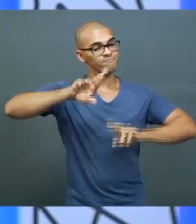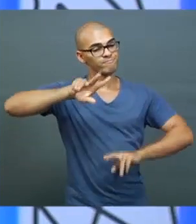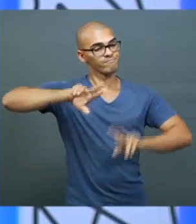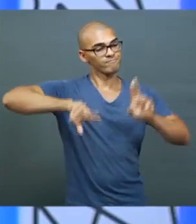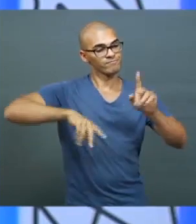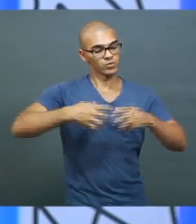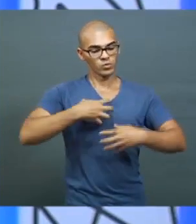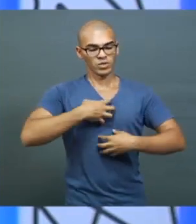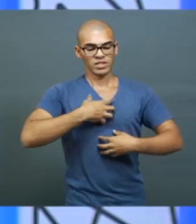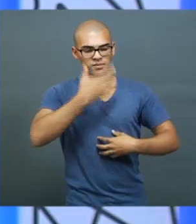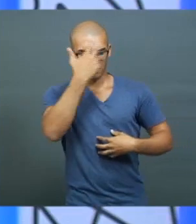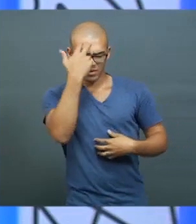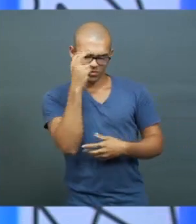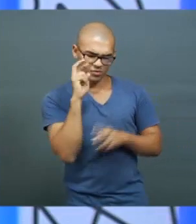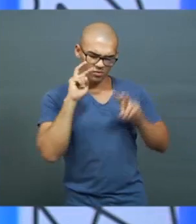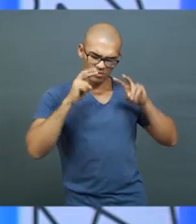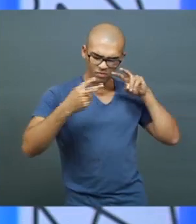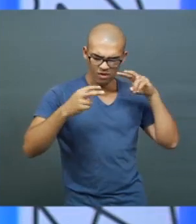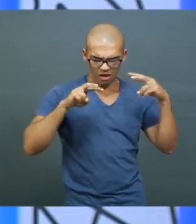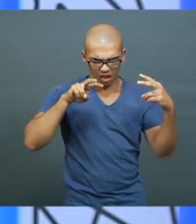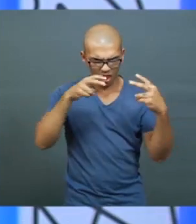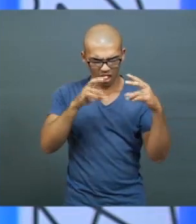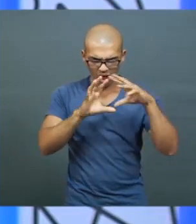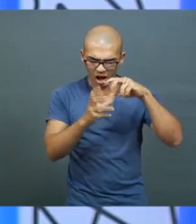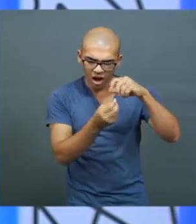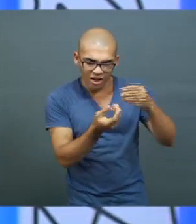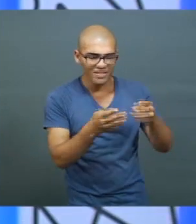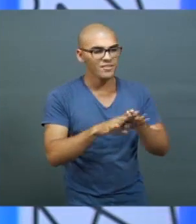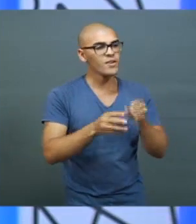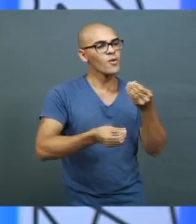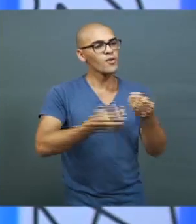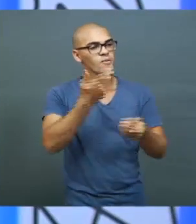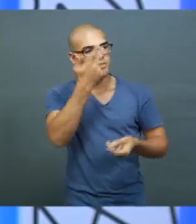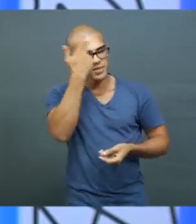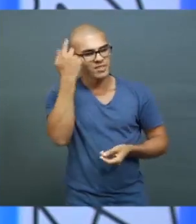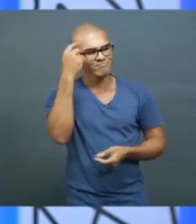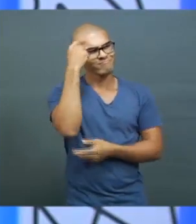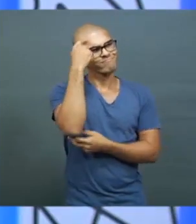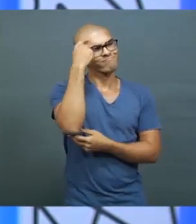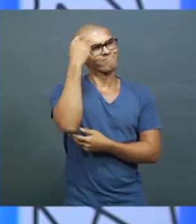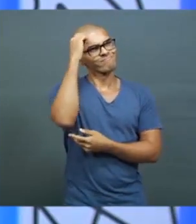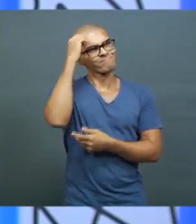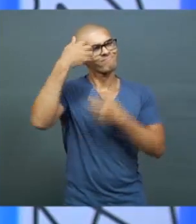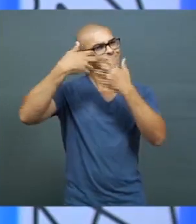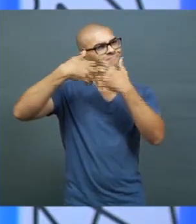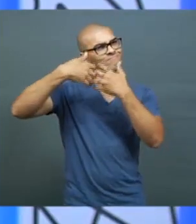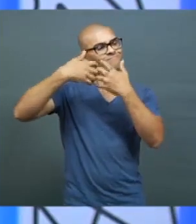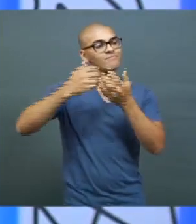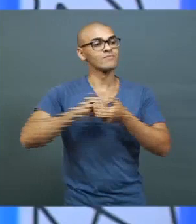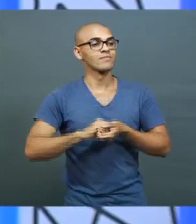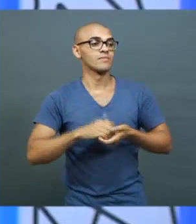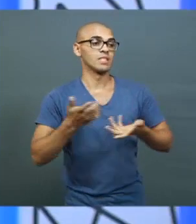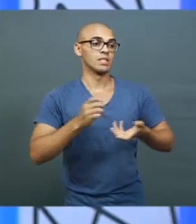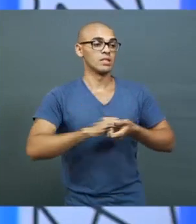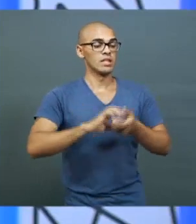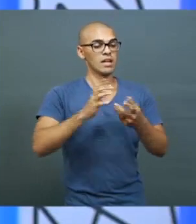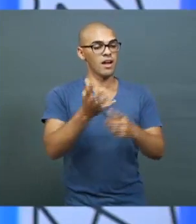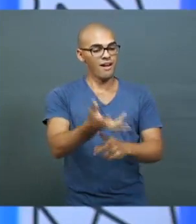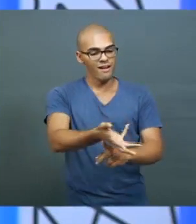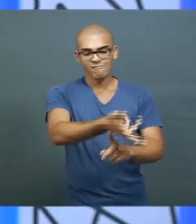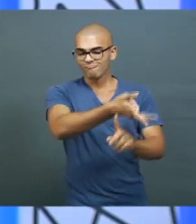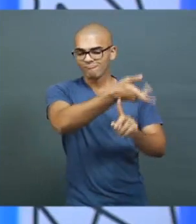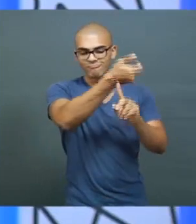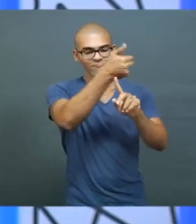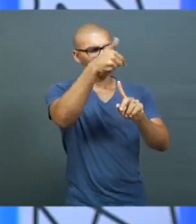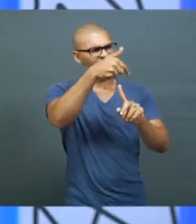do pensamento, né? Então, assim, a arte tem um papel fundamental na civilização, né, no mundo. Então, acho que os